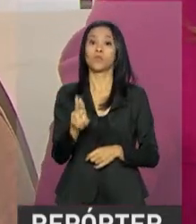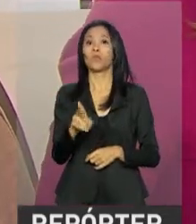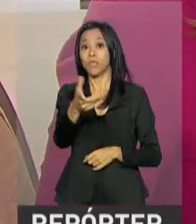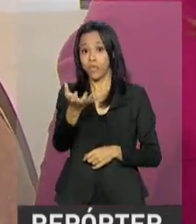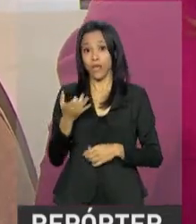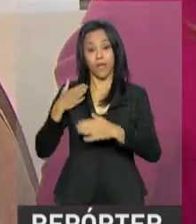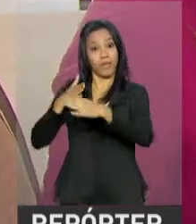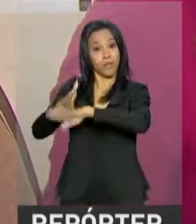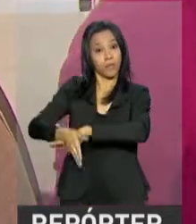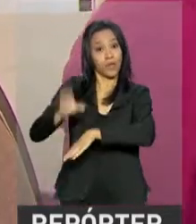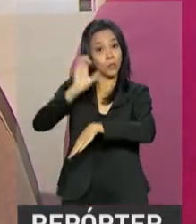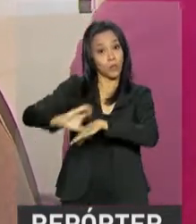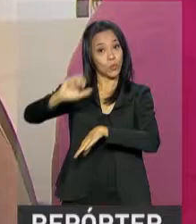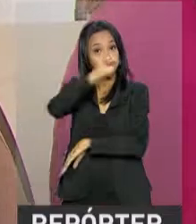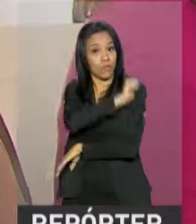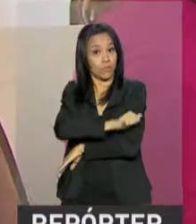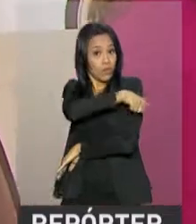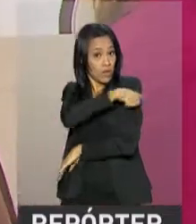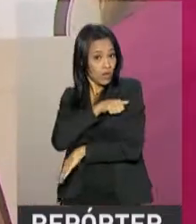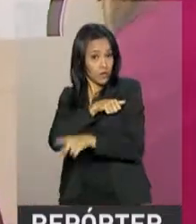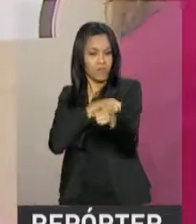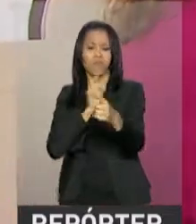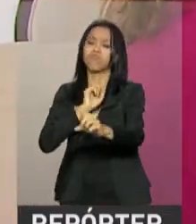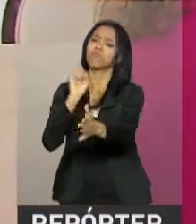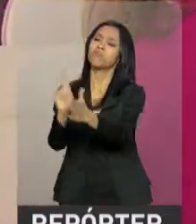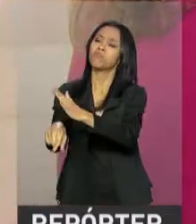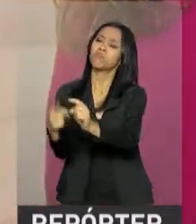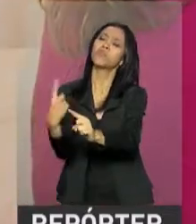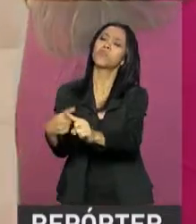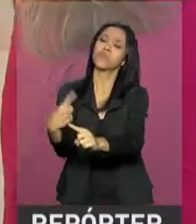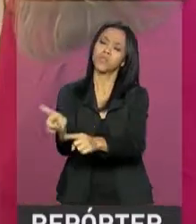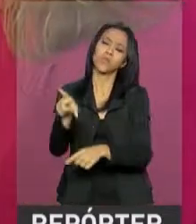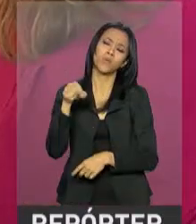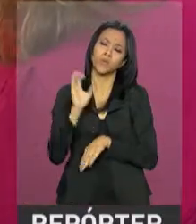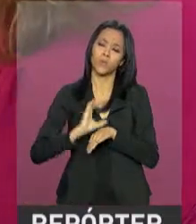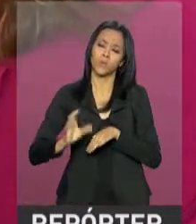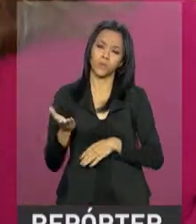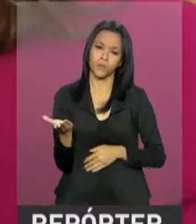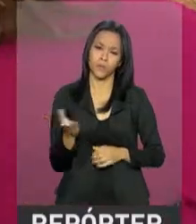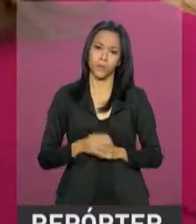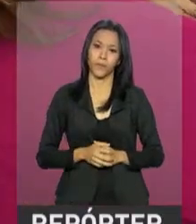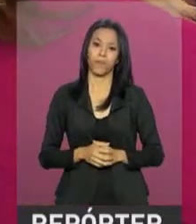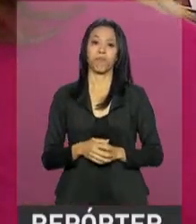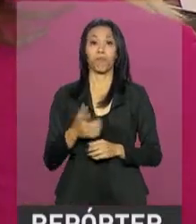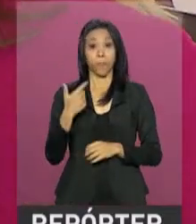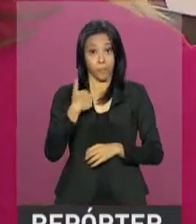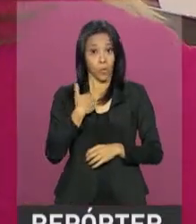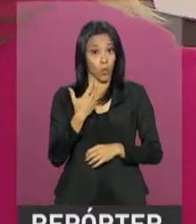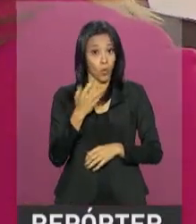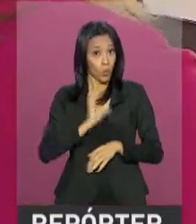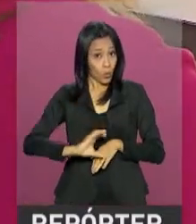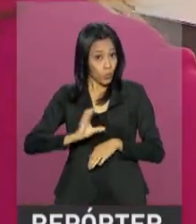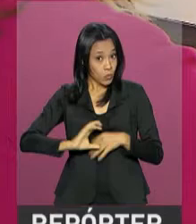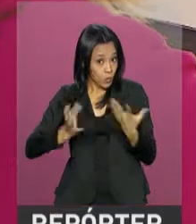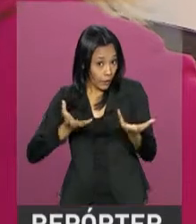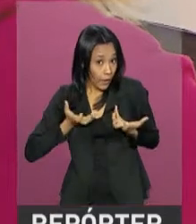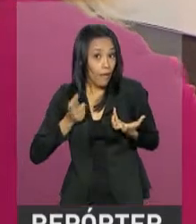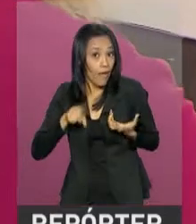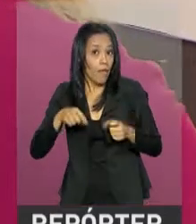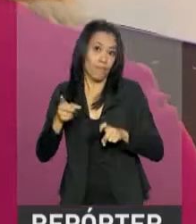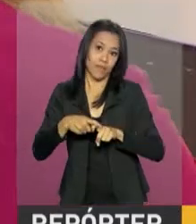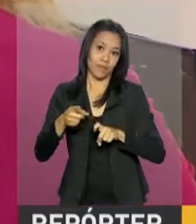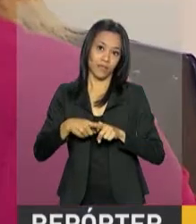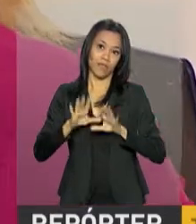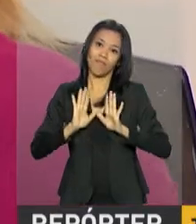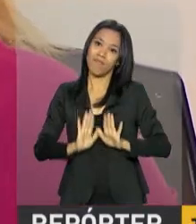enfermagem tainá por que você escolheu e circo na realidade o curso que eu quero mesmo é medicina só